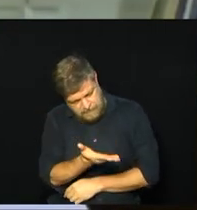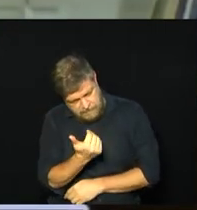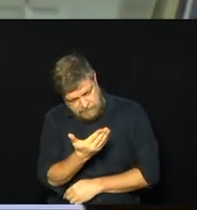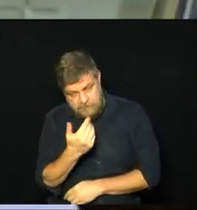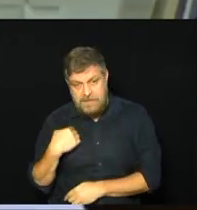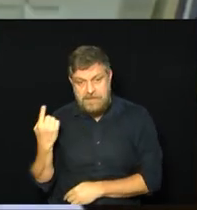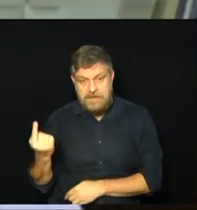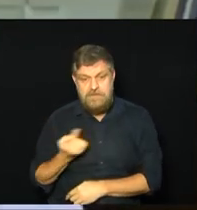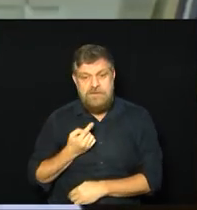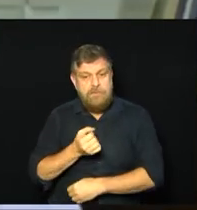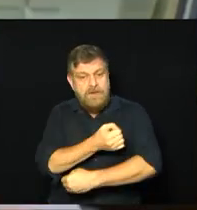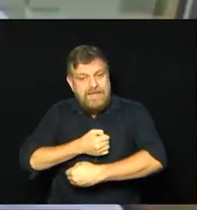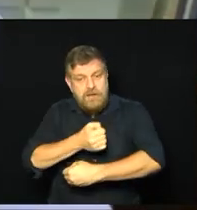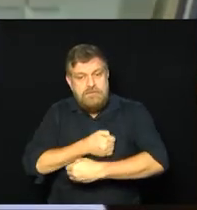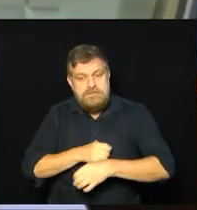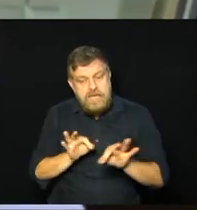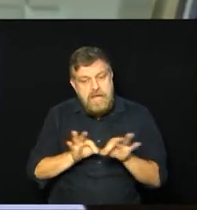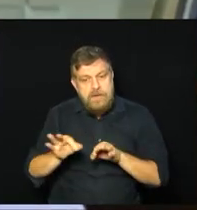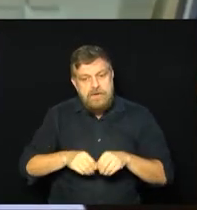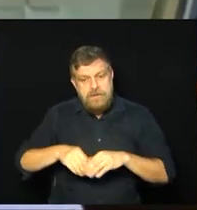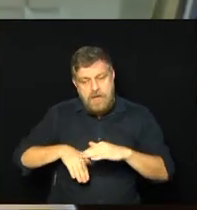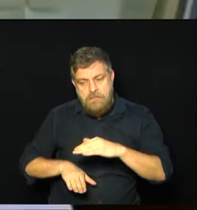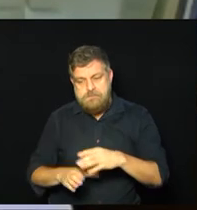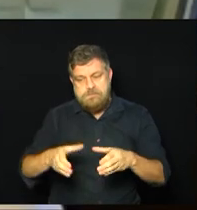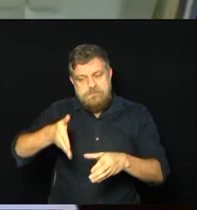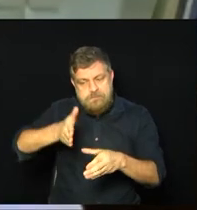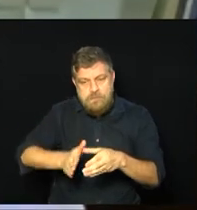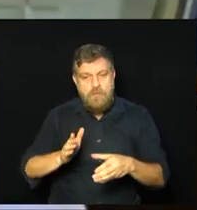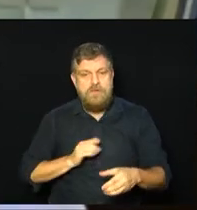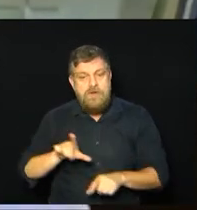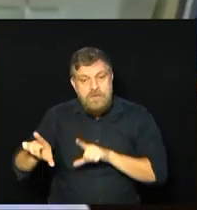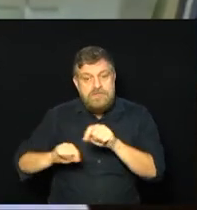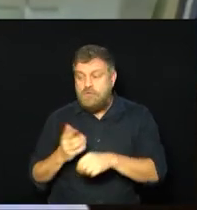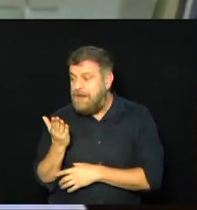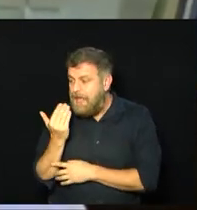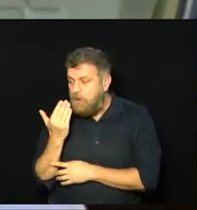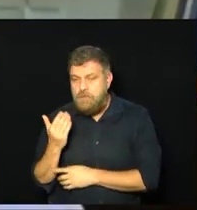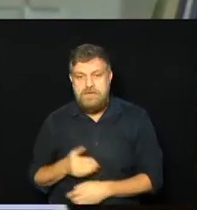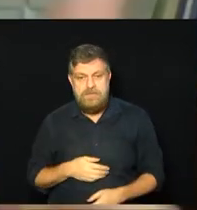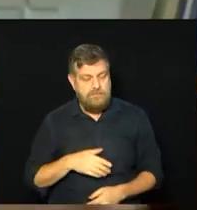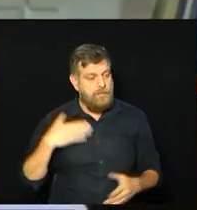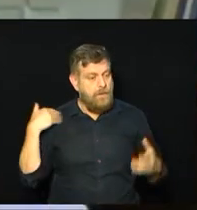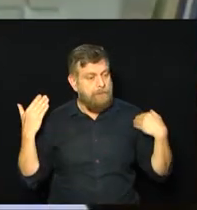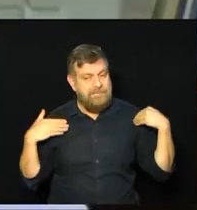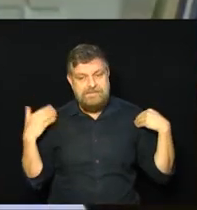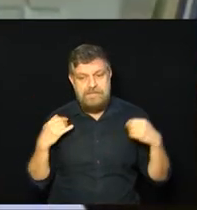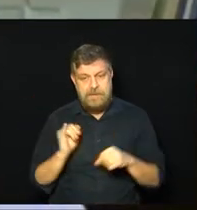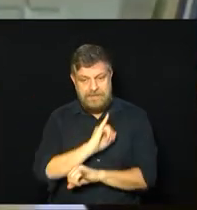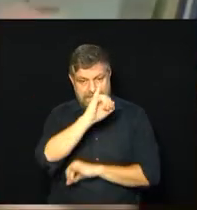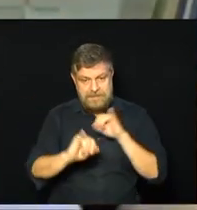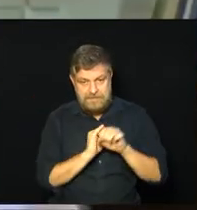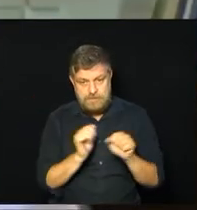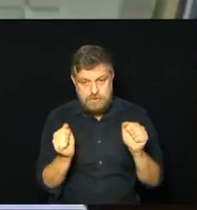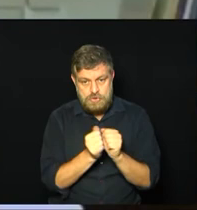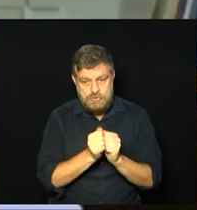bolo comigo na cozinha, o que você quer jantar, vamos escolher juntos o cardápio, olha, vamos passear até mesmo pela internet juntos,